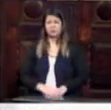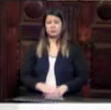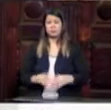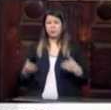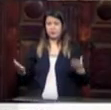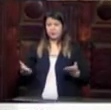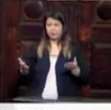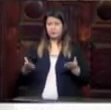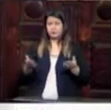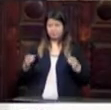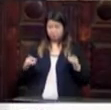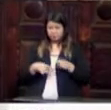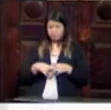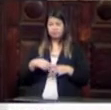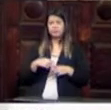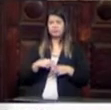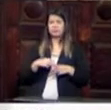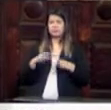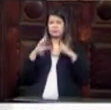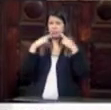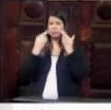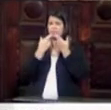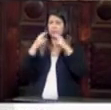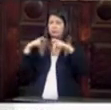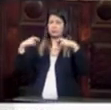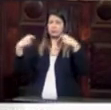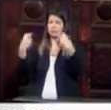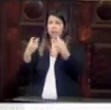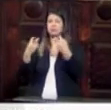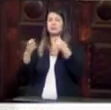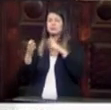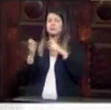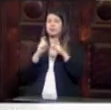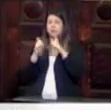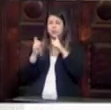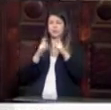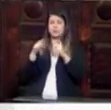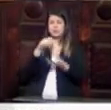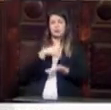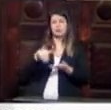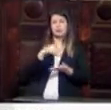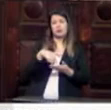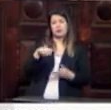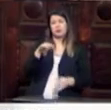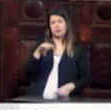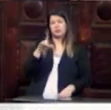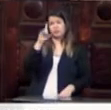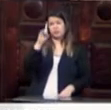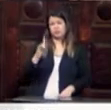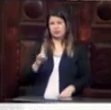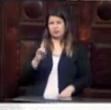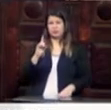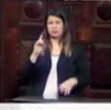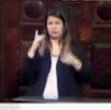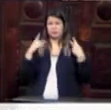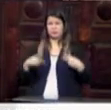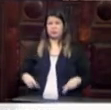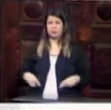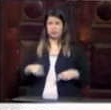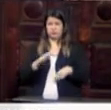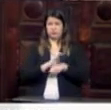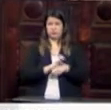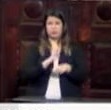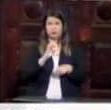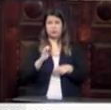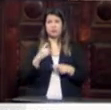agora, nós temos uma reunião com vários dos familiares que estão aqui, com o secretário de Direitos Humanos do Estado, porque essa secretaria